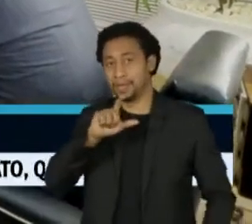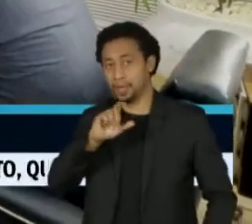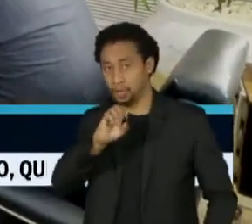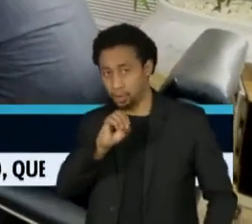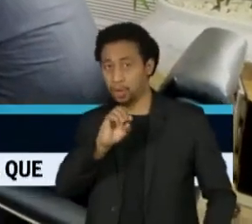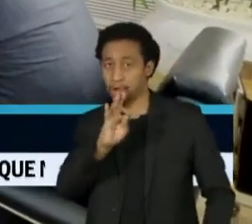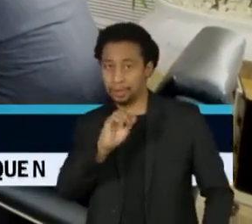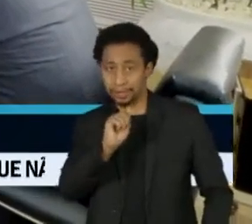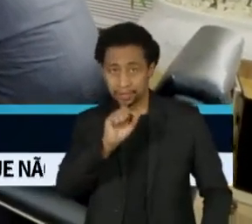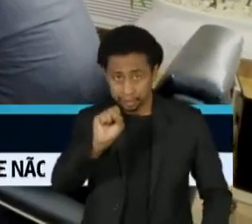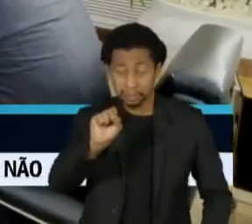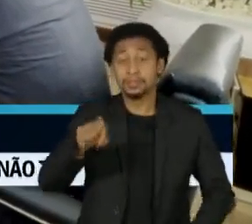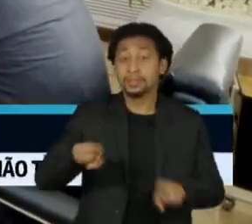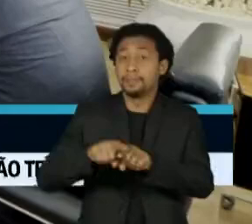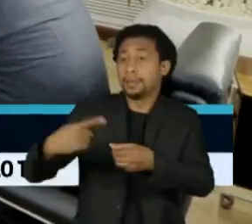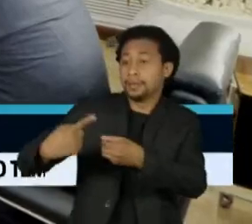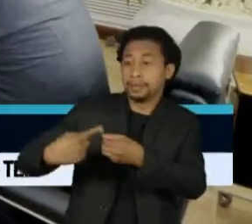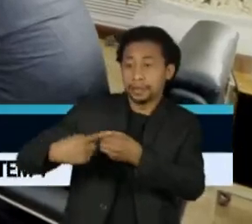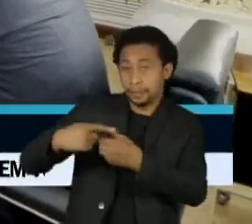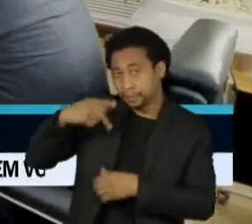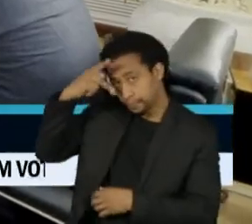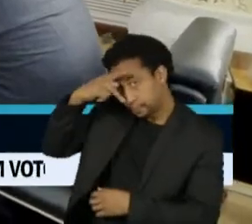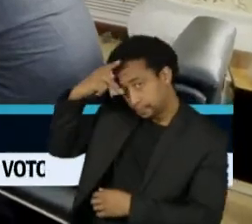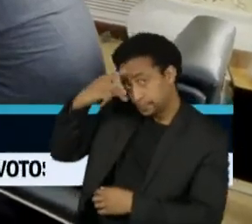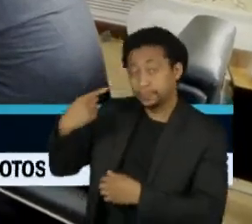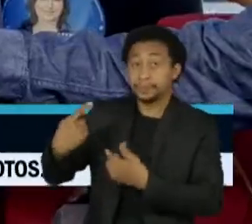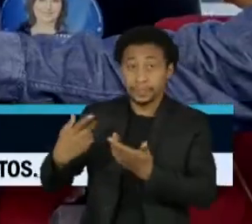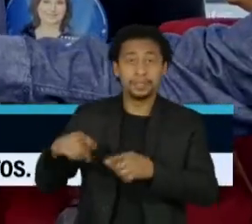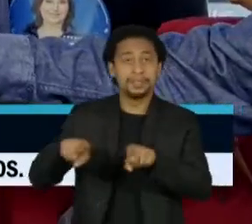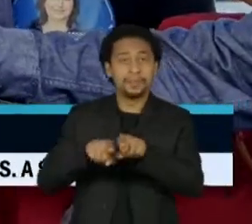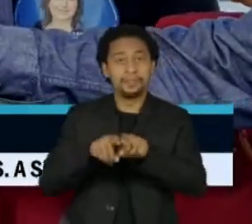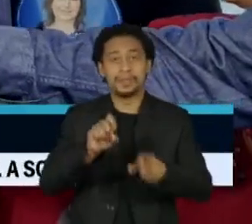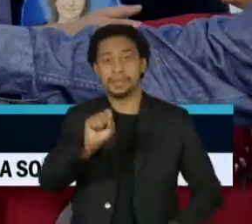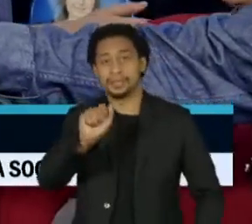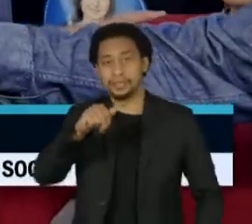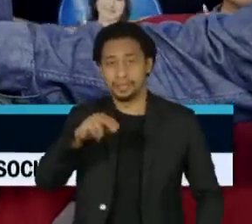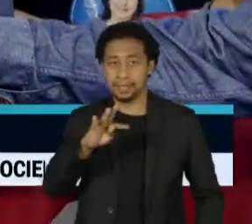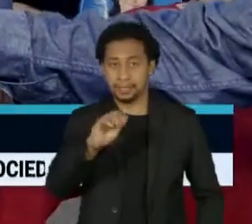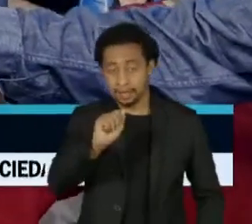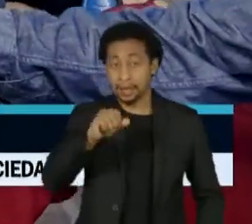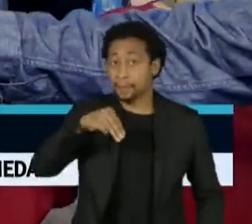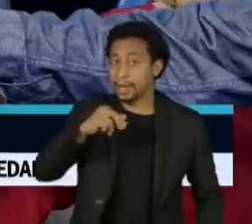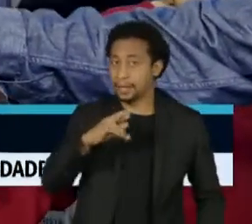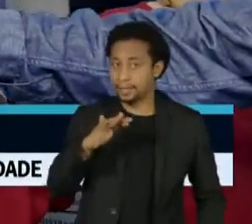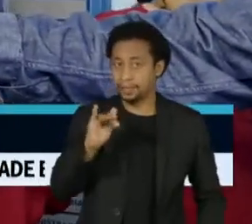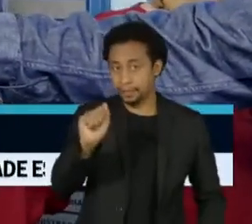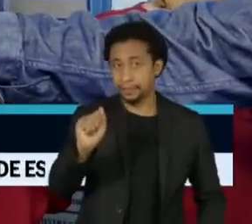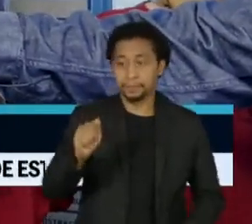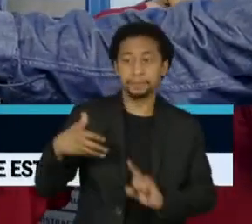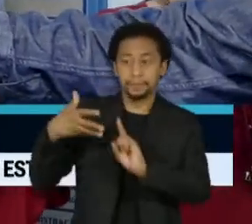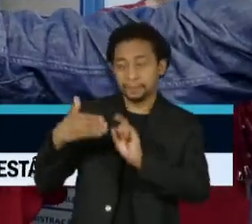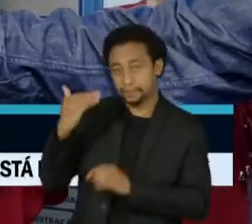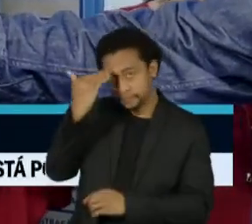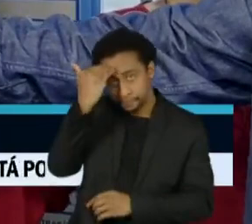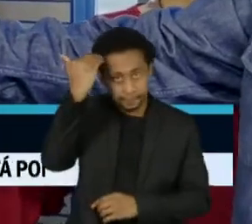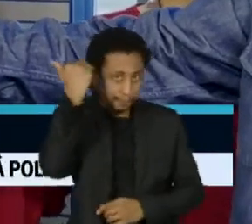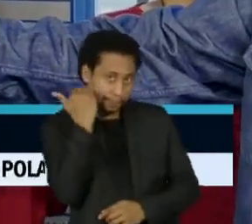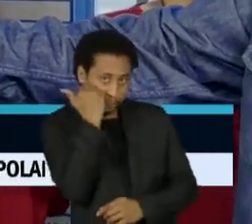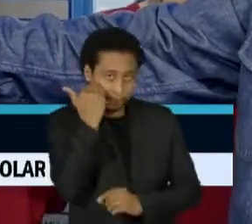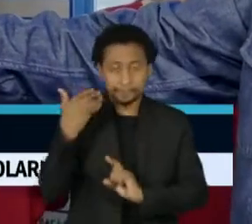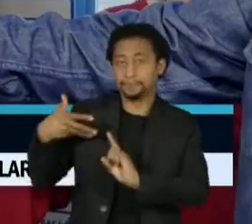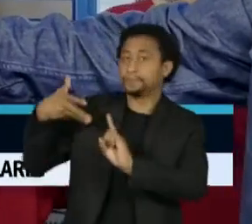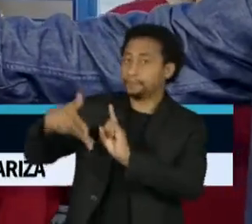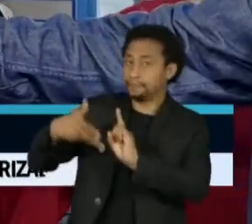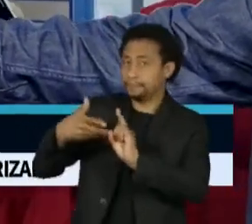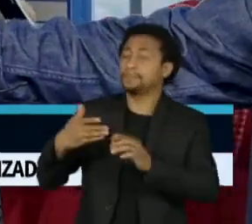gaúcho, se reuniu com lideranças de universidades em Santa Maria. O Brasil vai ser verdadeiramente um país desenvolvido